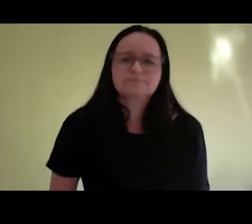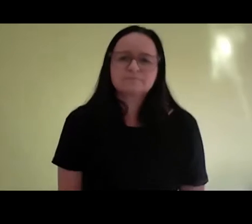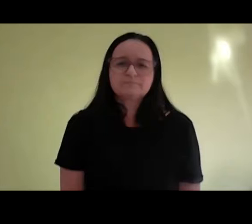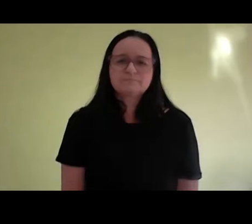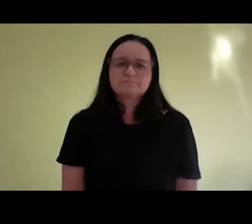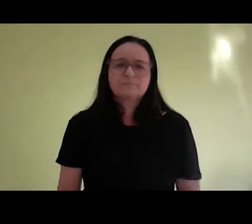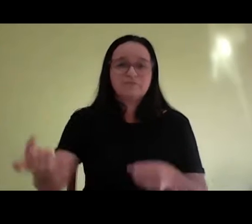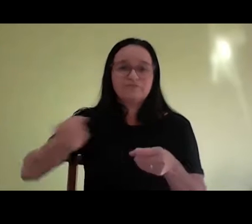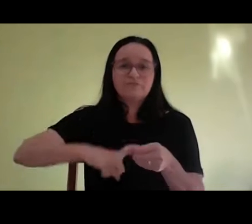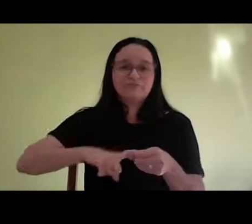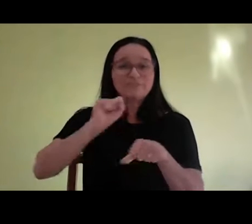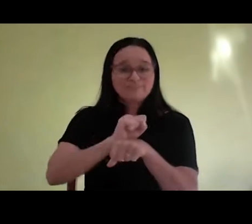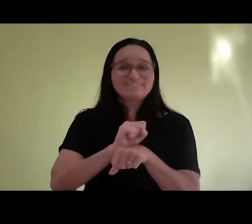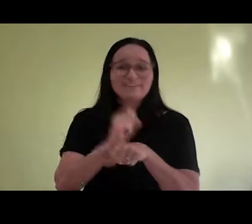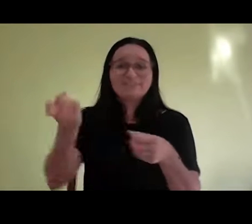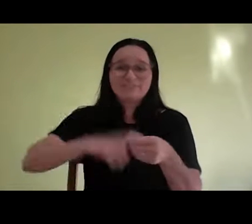voltou.